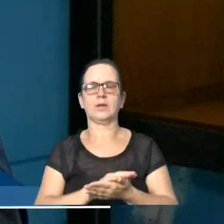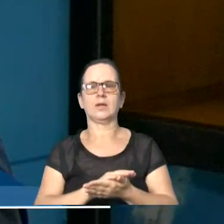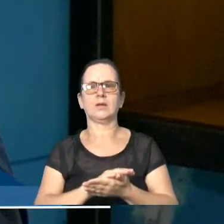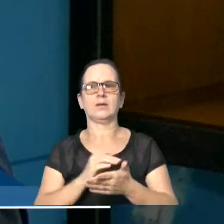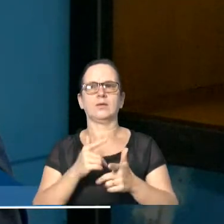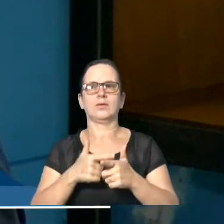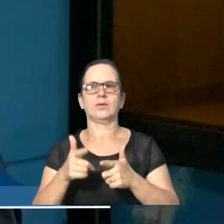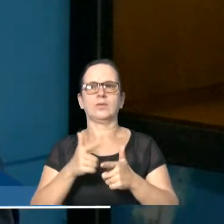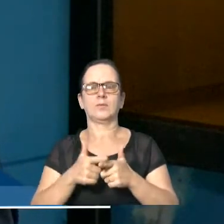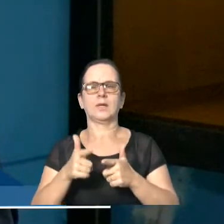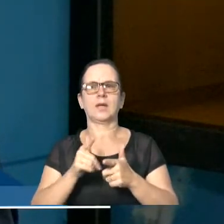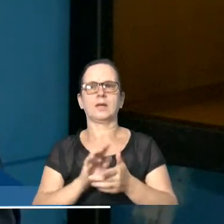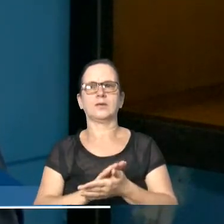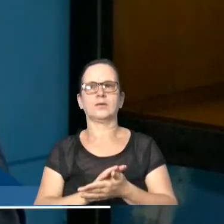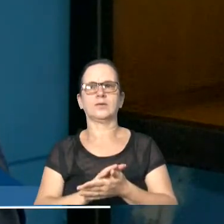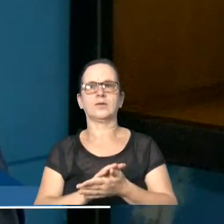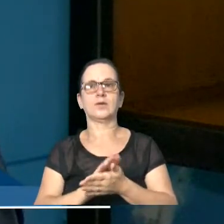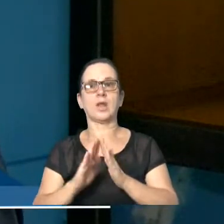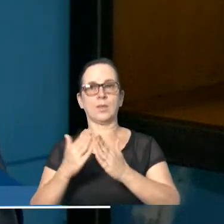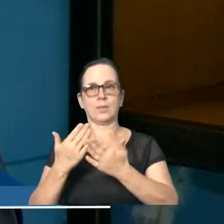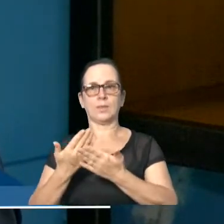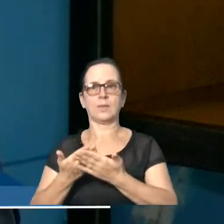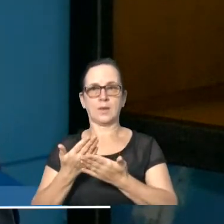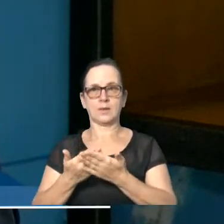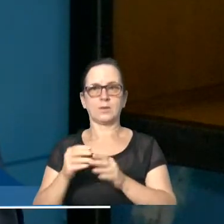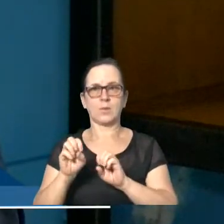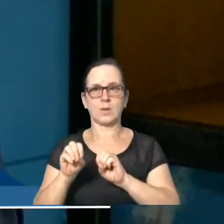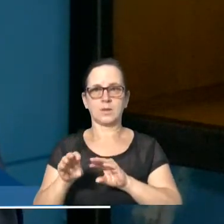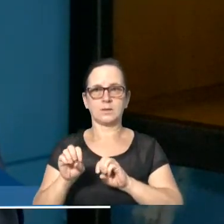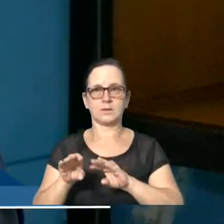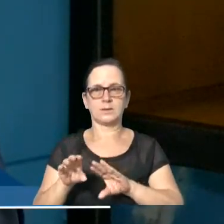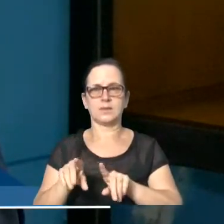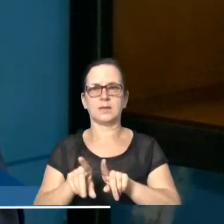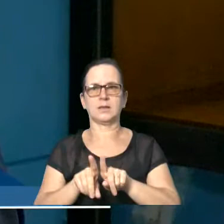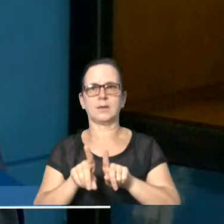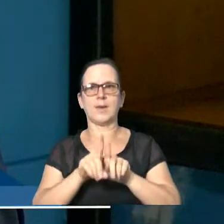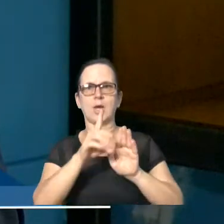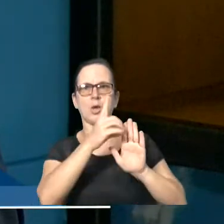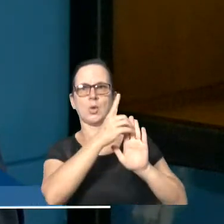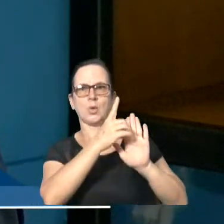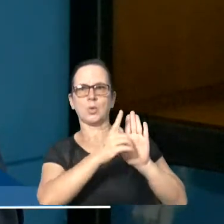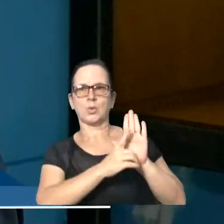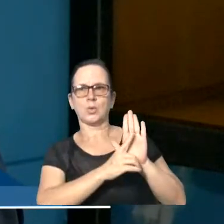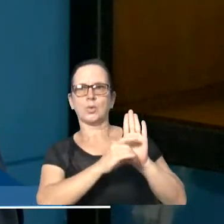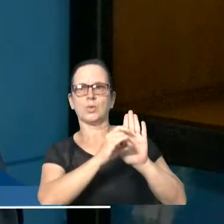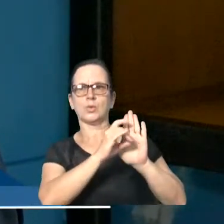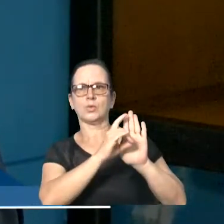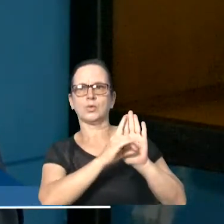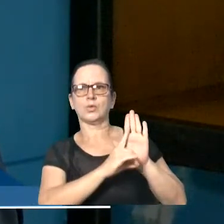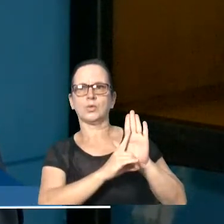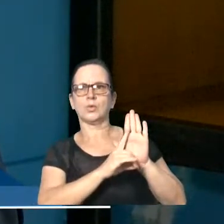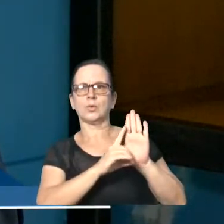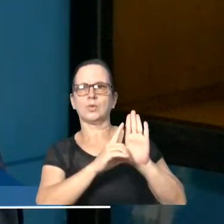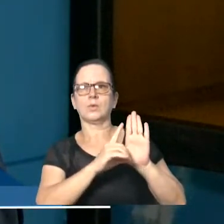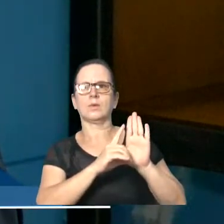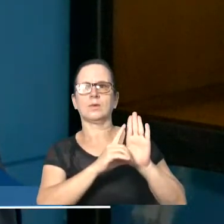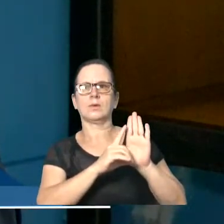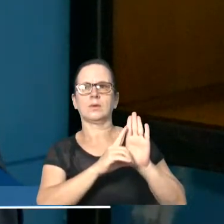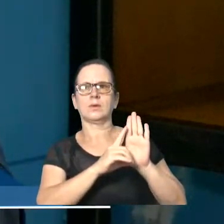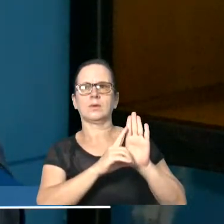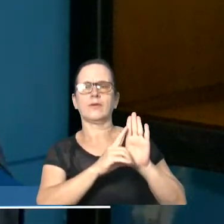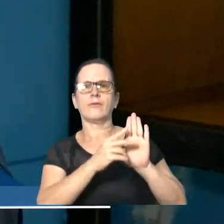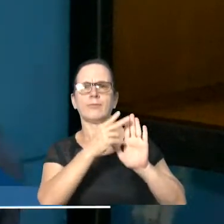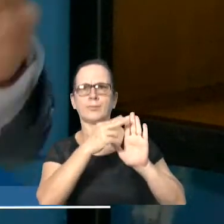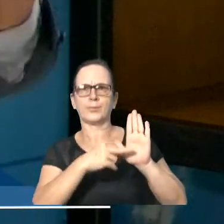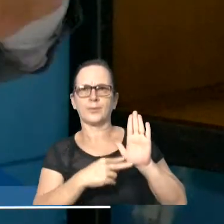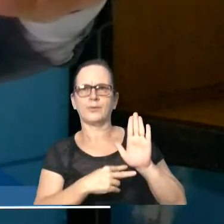questão das unidades de ensino e também pelo seu editorial, pelo terceiro, que é o Pisa Ligeiro, que fala